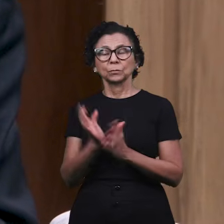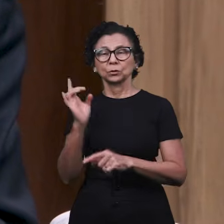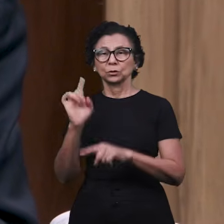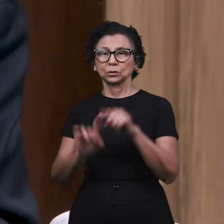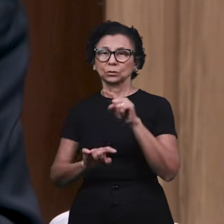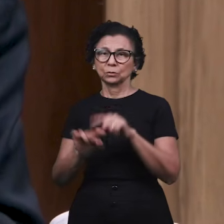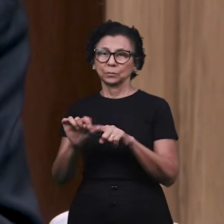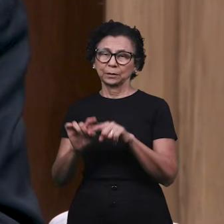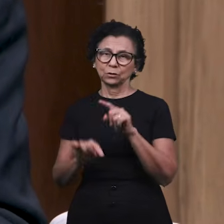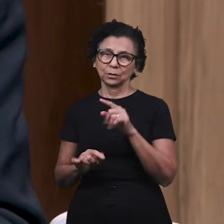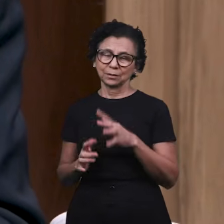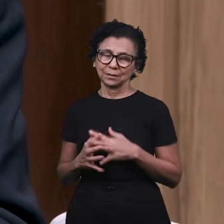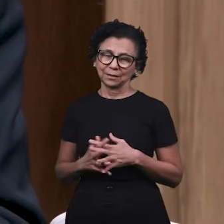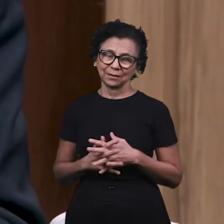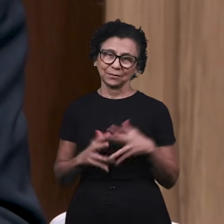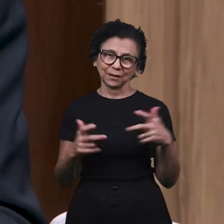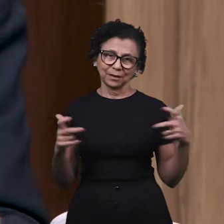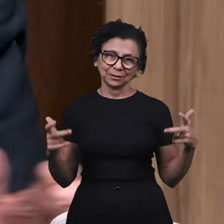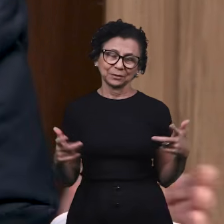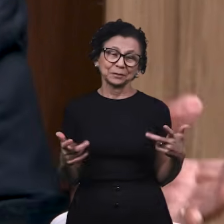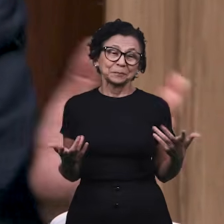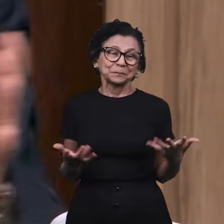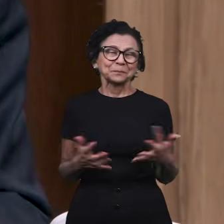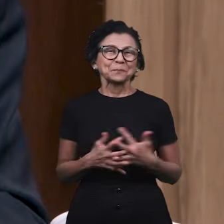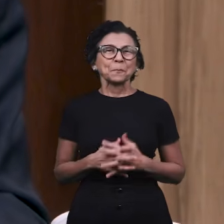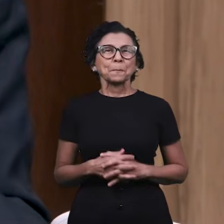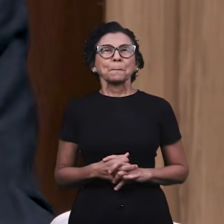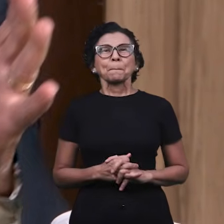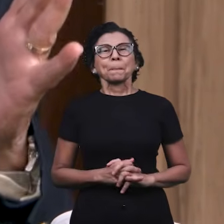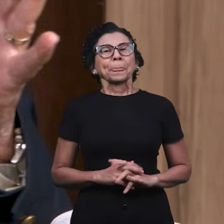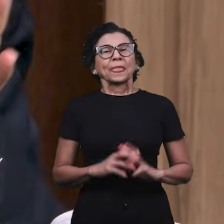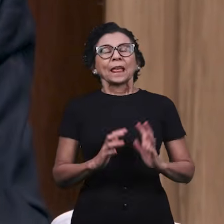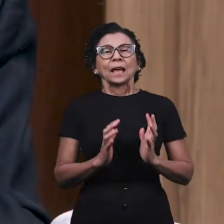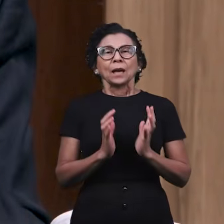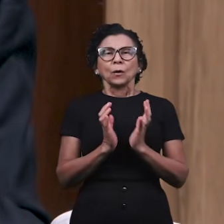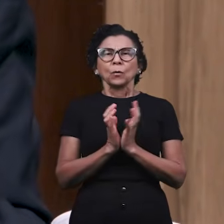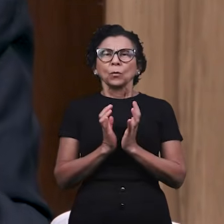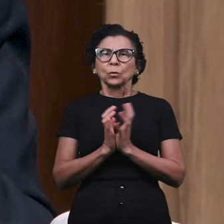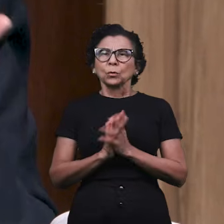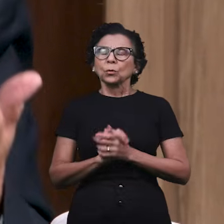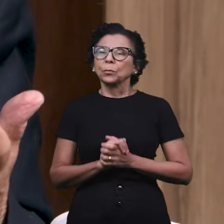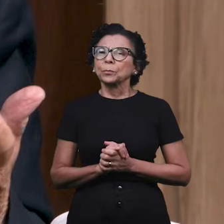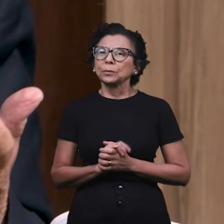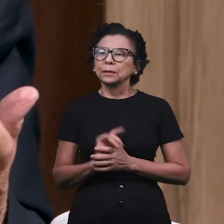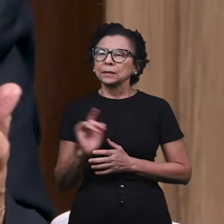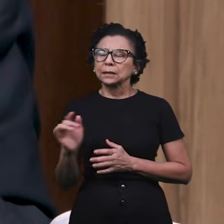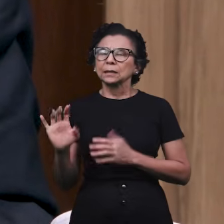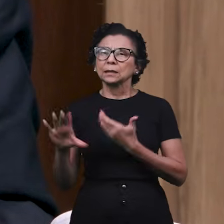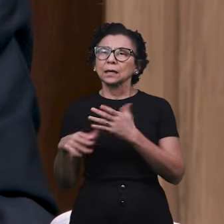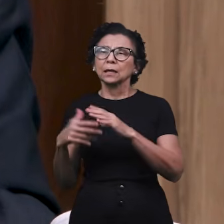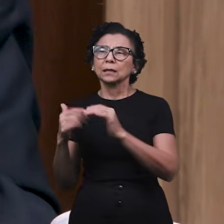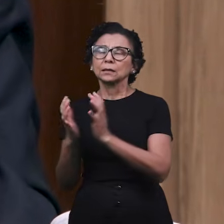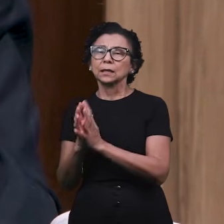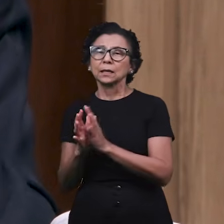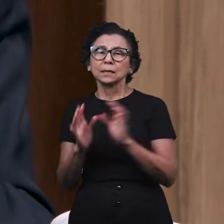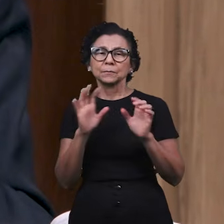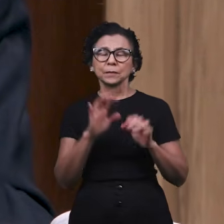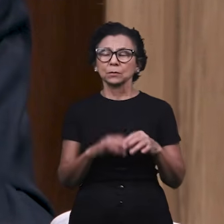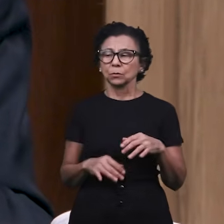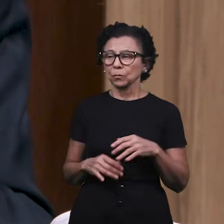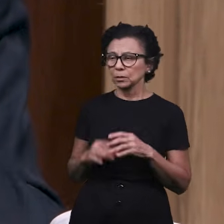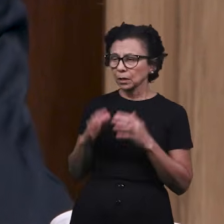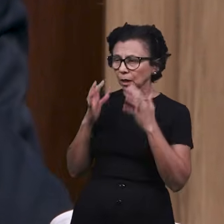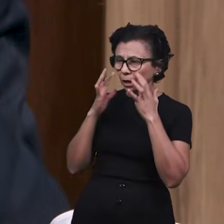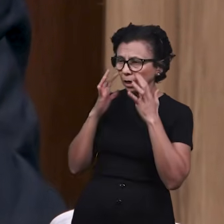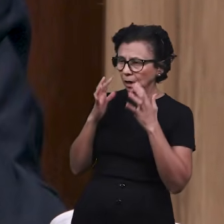da igreja. E, aliás, diga-se de passagem que é um grupo que atrai atenção, porque são os que cantam, são aqueles que têm as